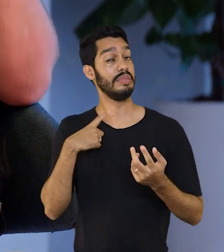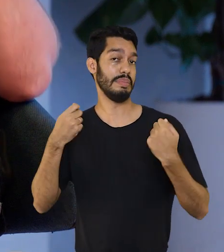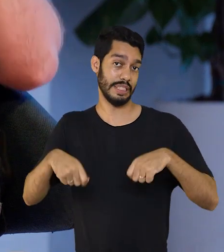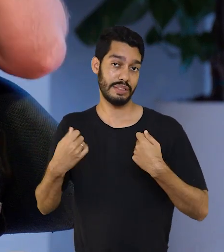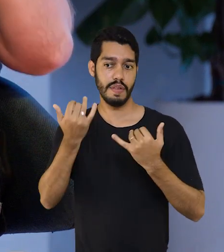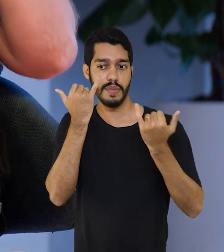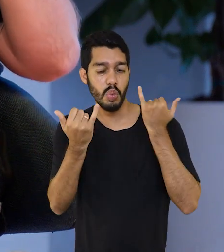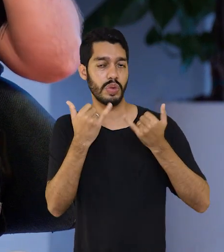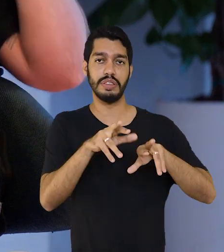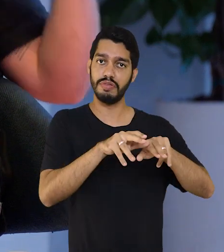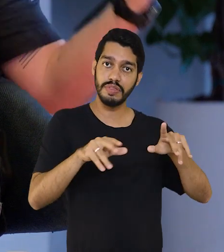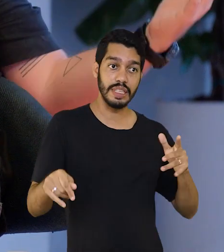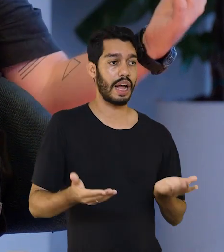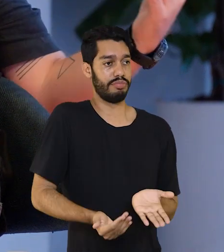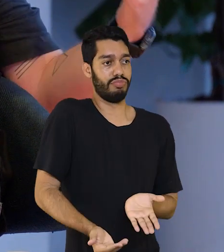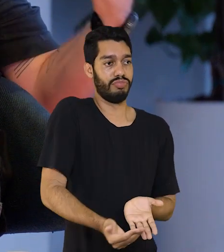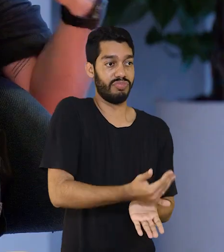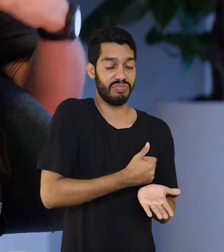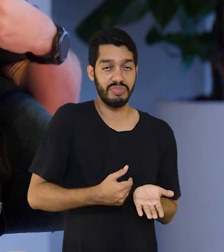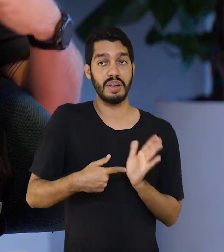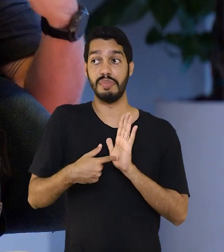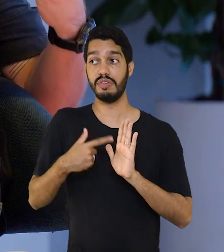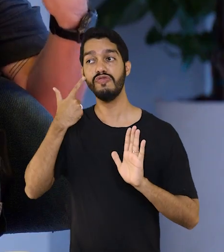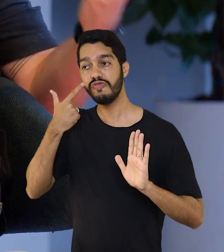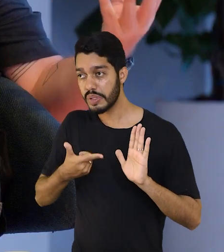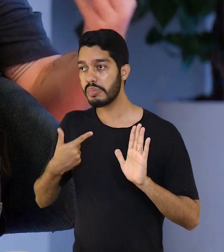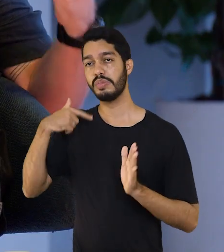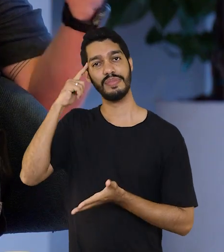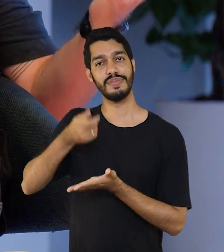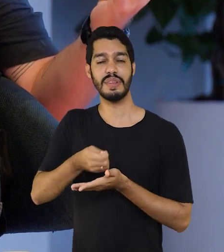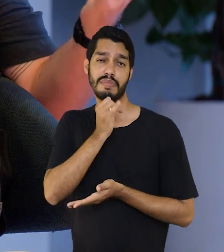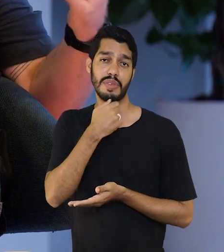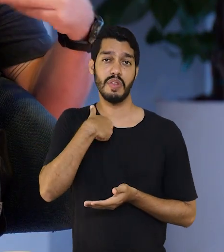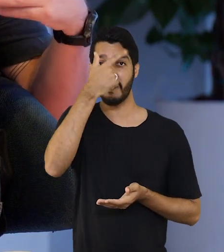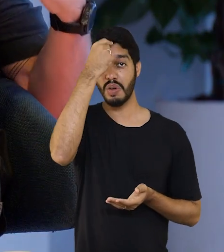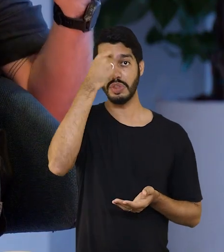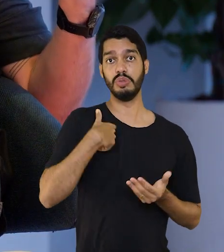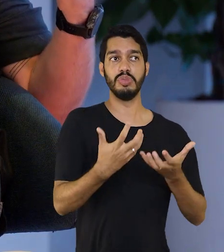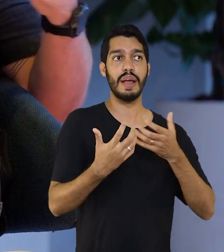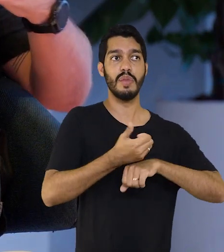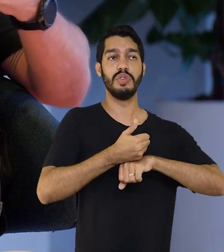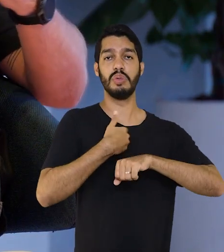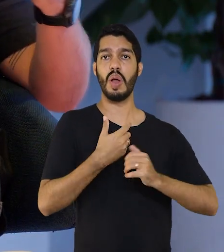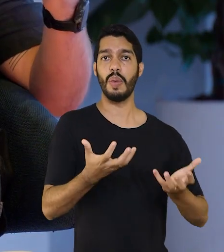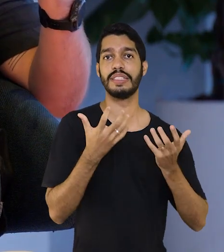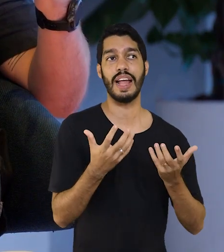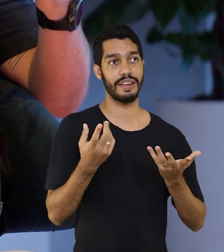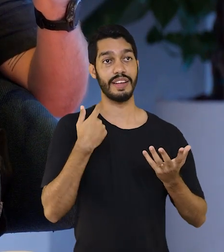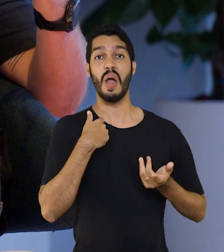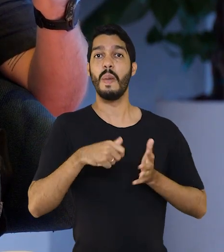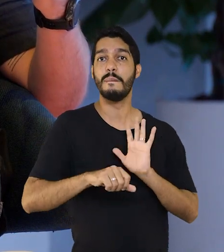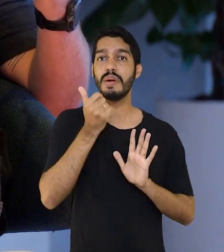ser, nessas grandes empresas ou em qualquer empresa, pautada por dados, por informação, né? Enfim, isso mesmo quando